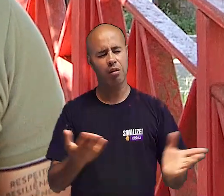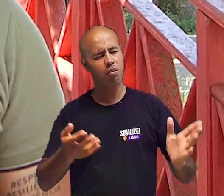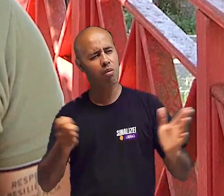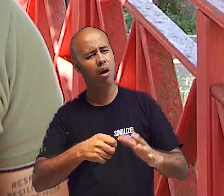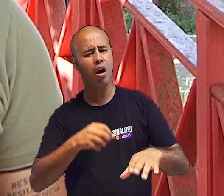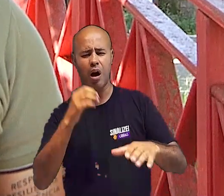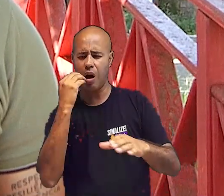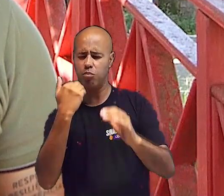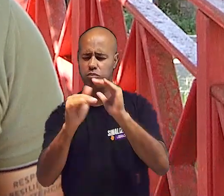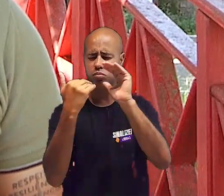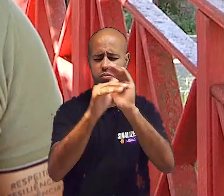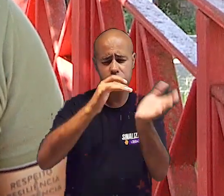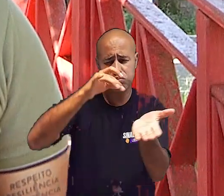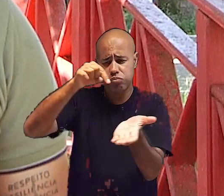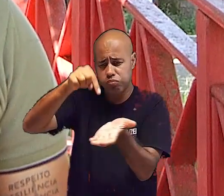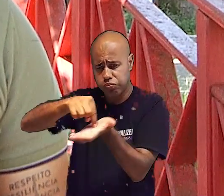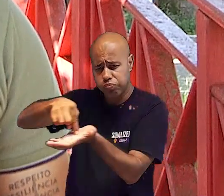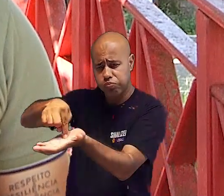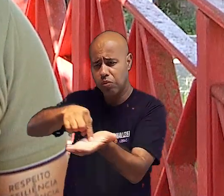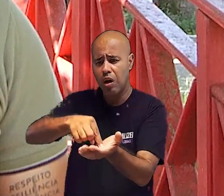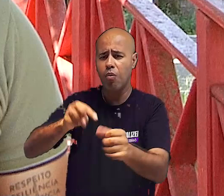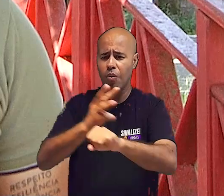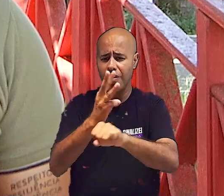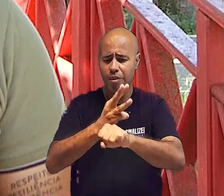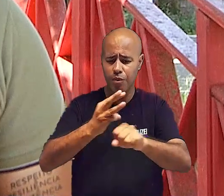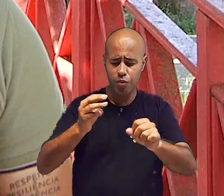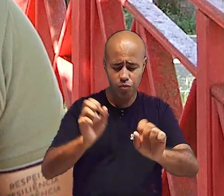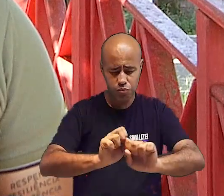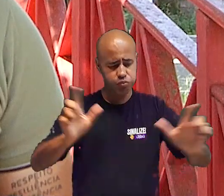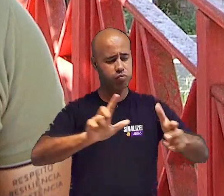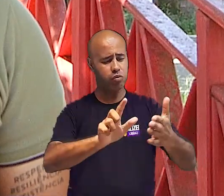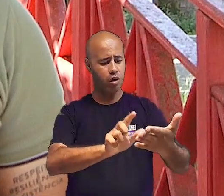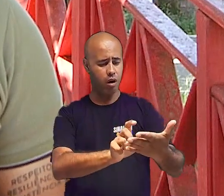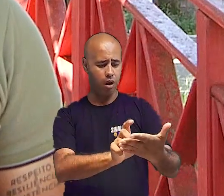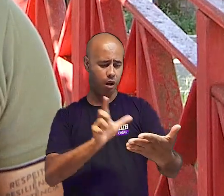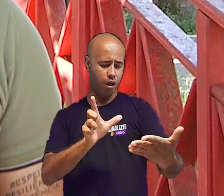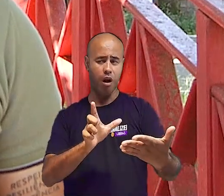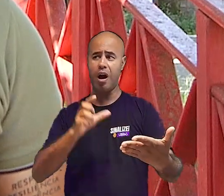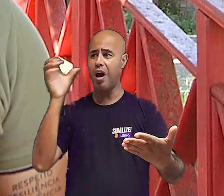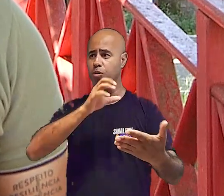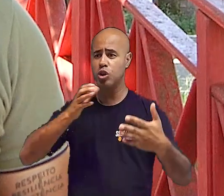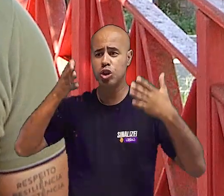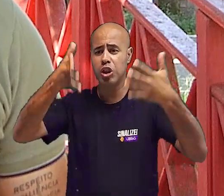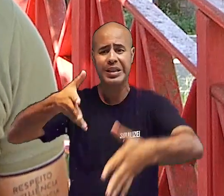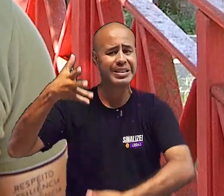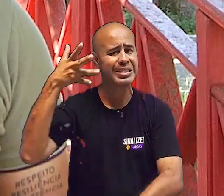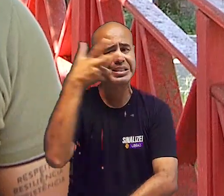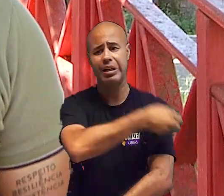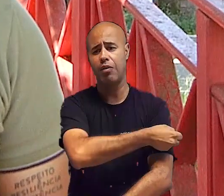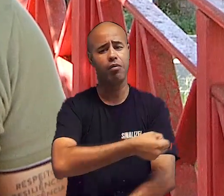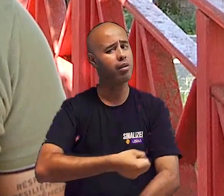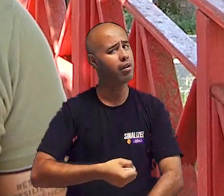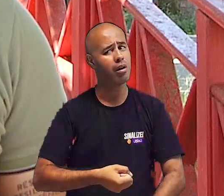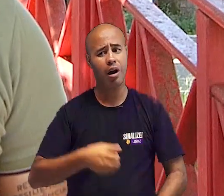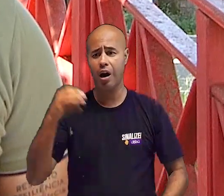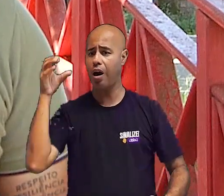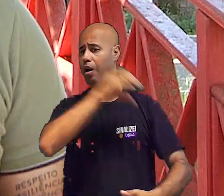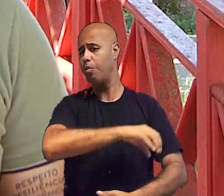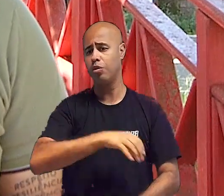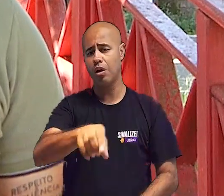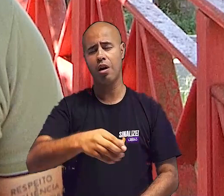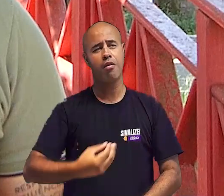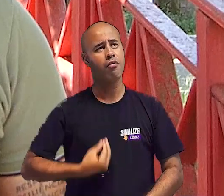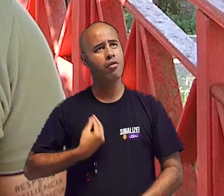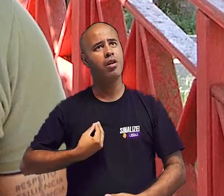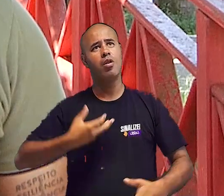com a possibilidade de envio da localização instantânea via WhatsApp os recursos de resgates poderiam chegar